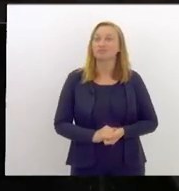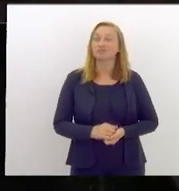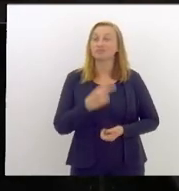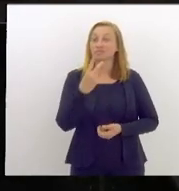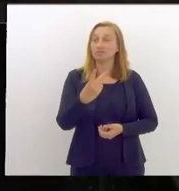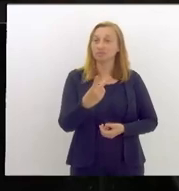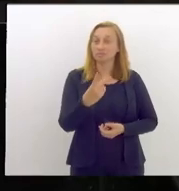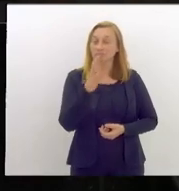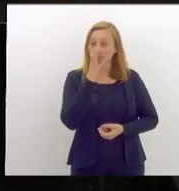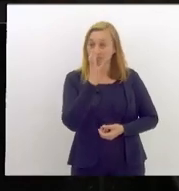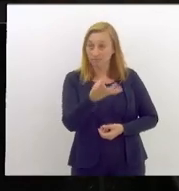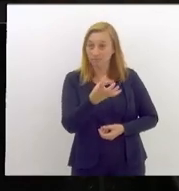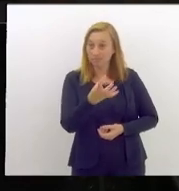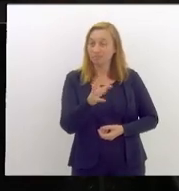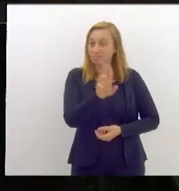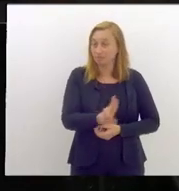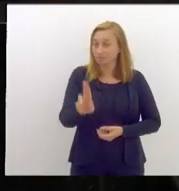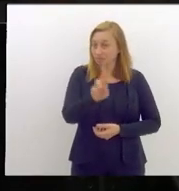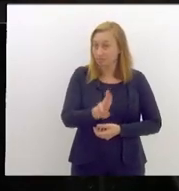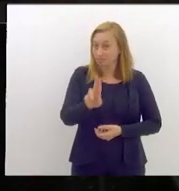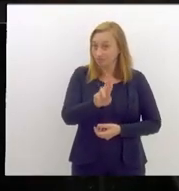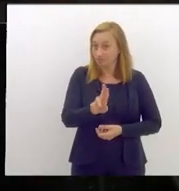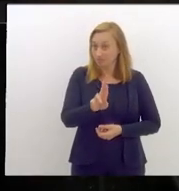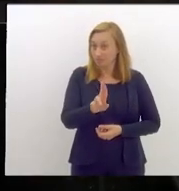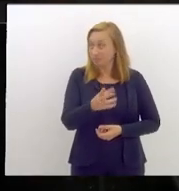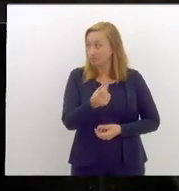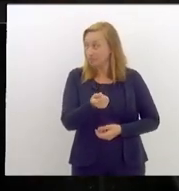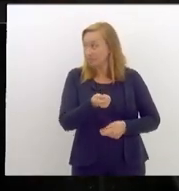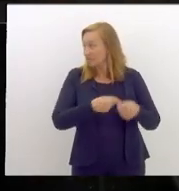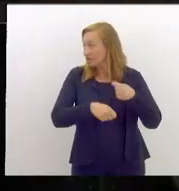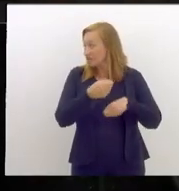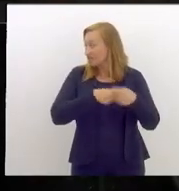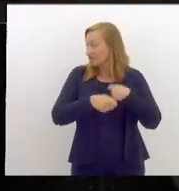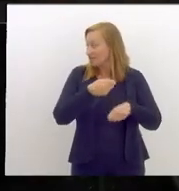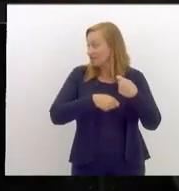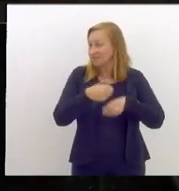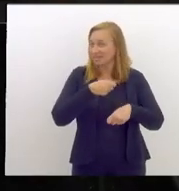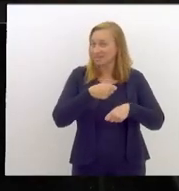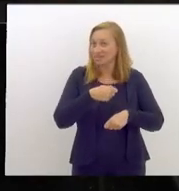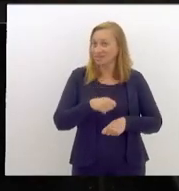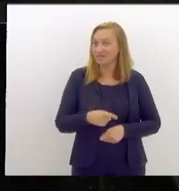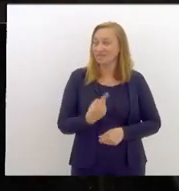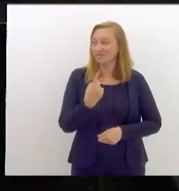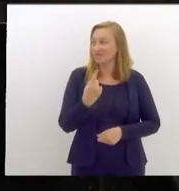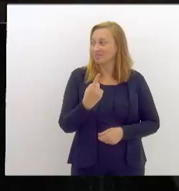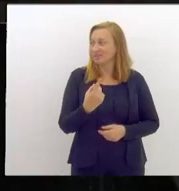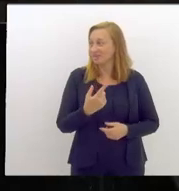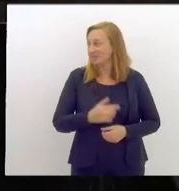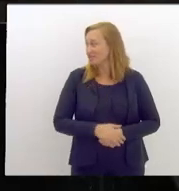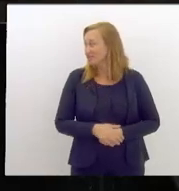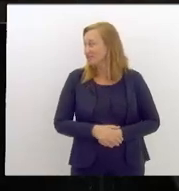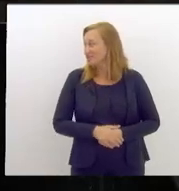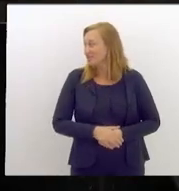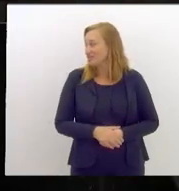denúncias de uso de máquina administrativa e uma delas explicitou